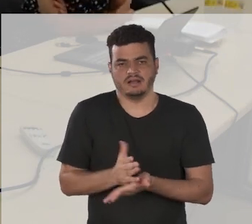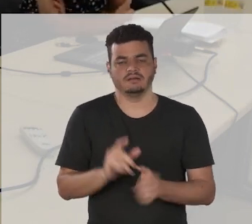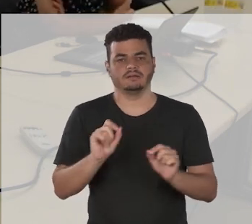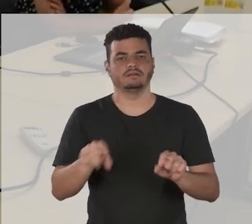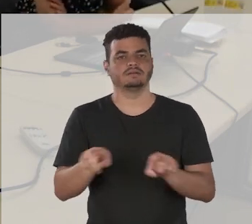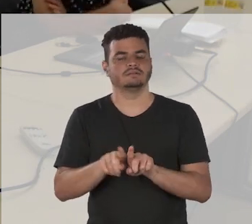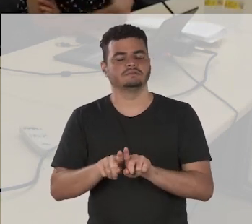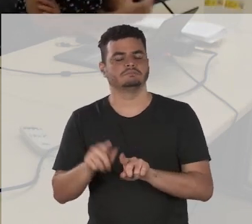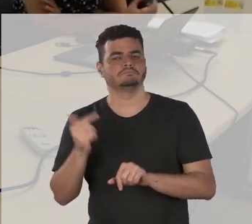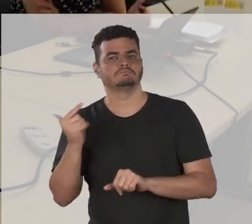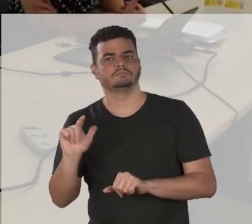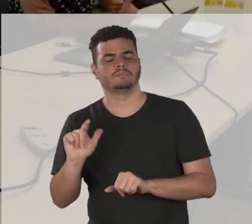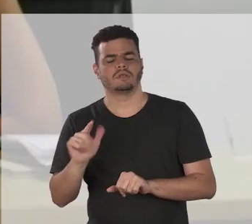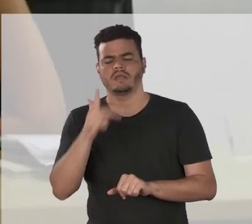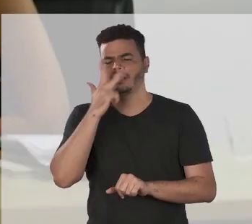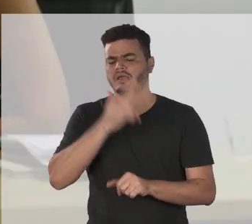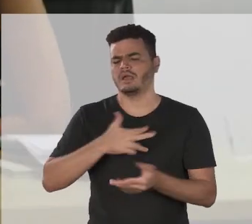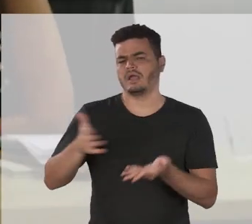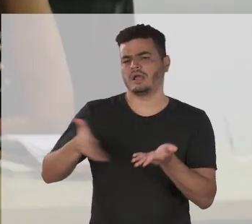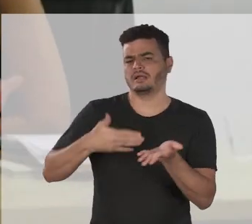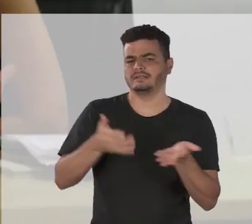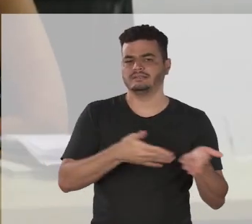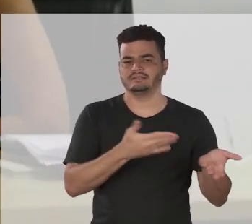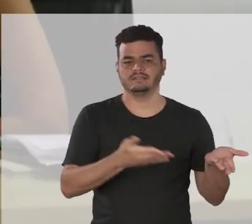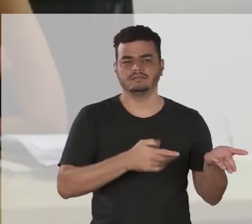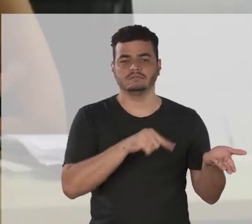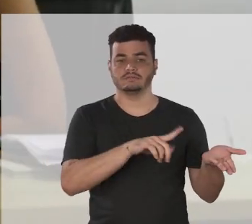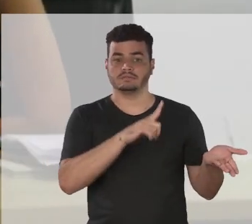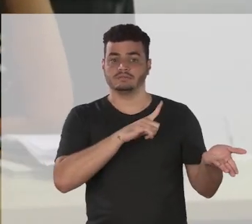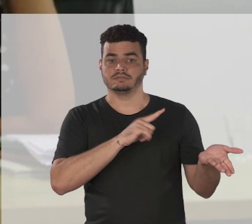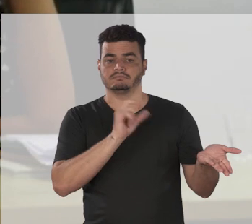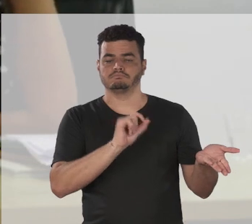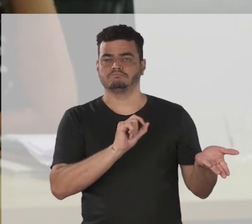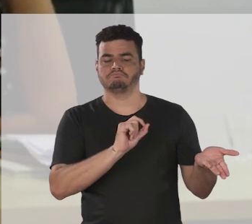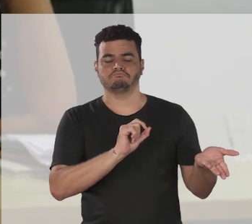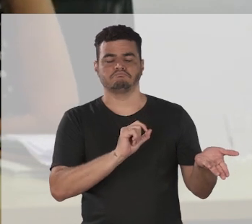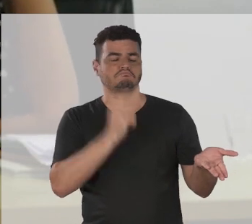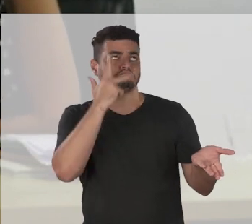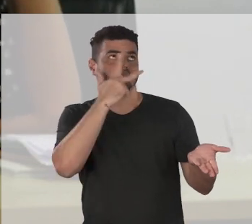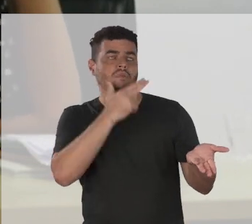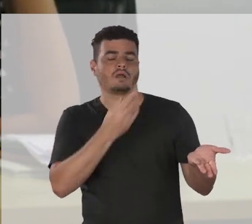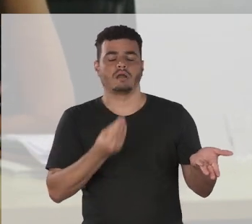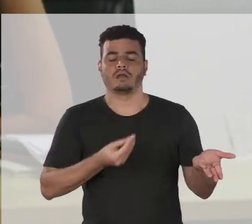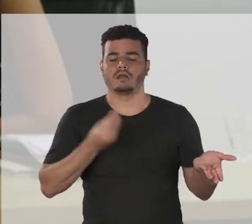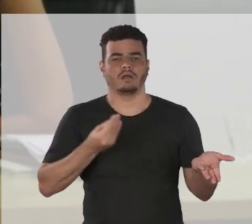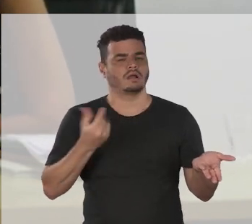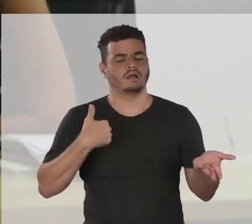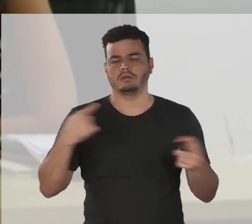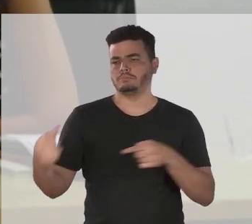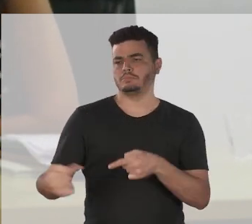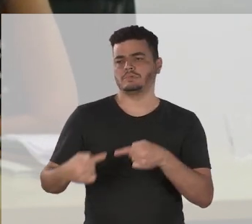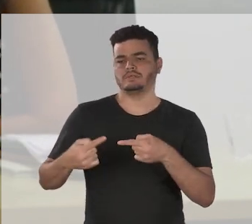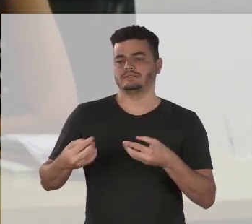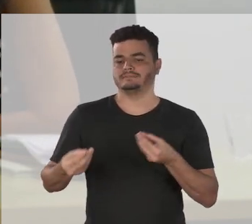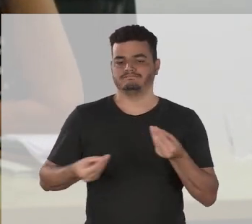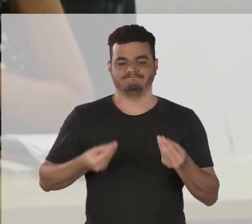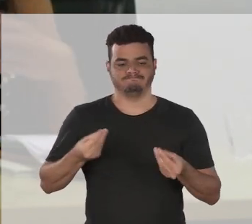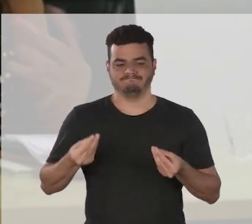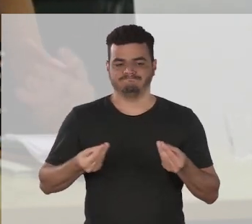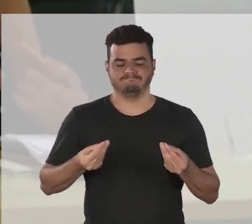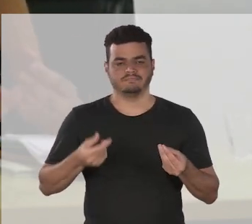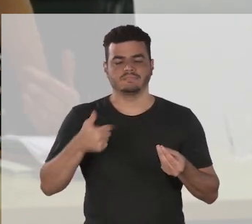Muito Espaço e A Torre de Cubos, são livros que têm contos que, vejamos, de alguma